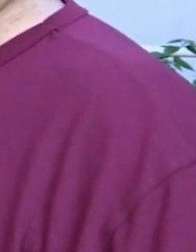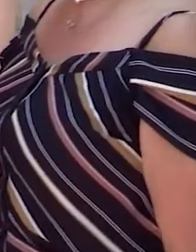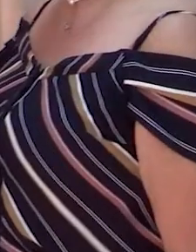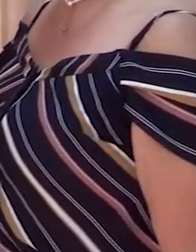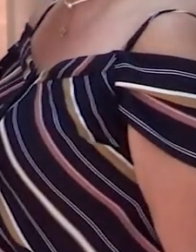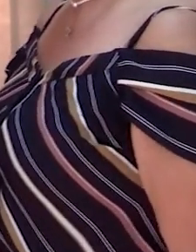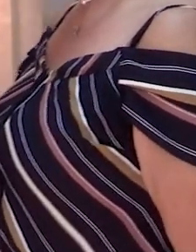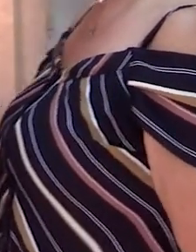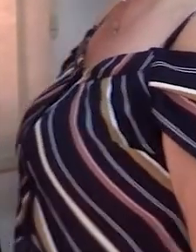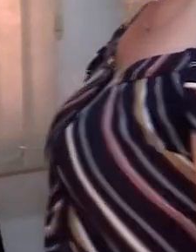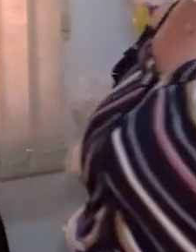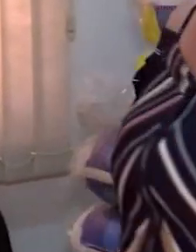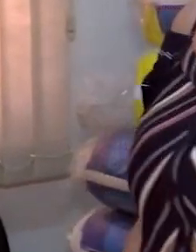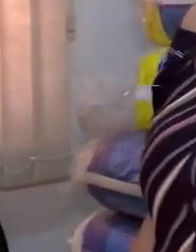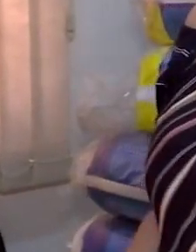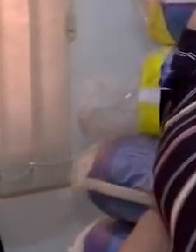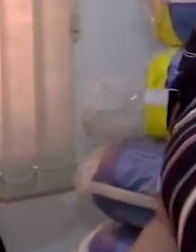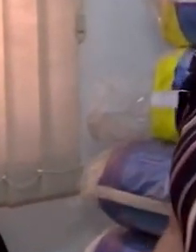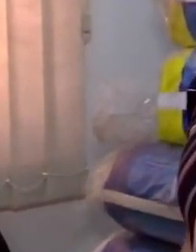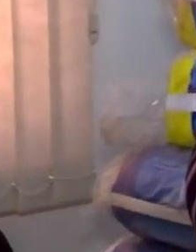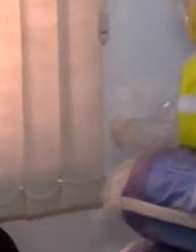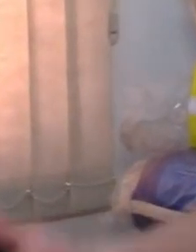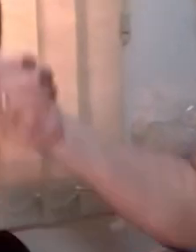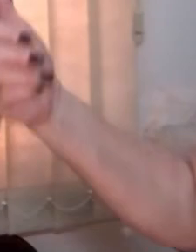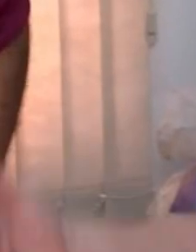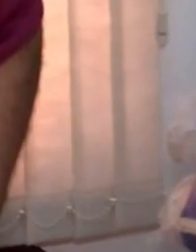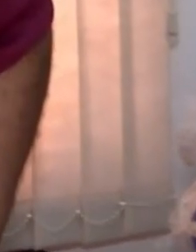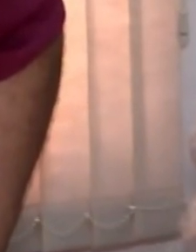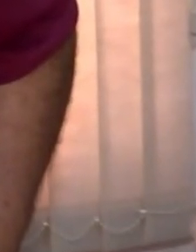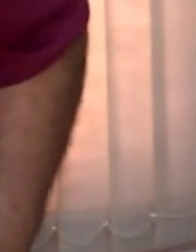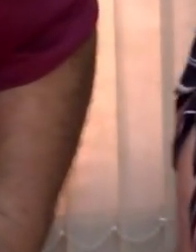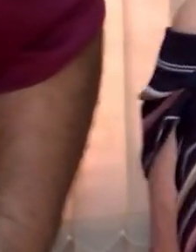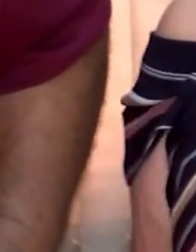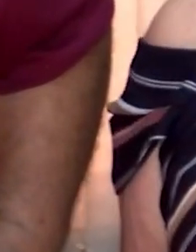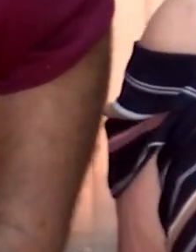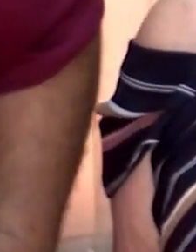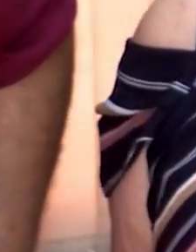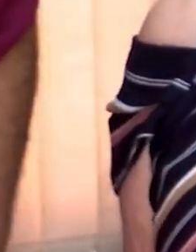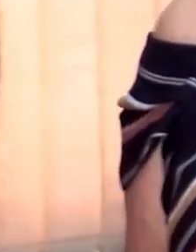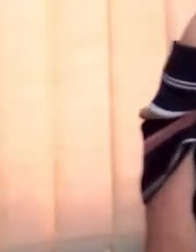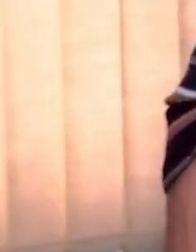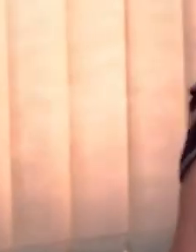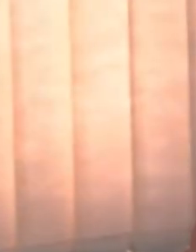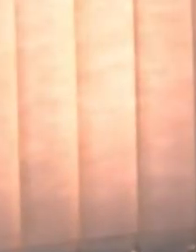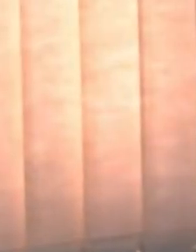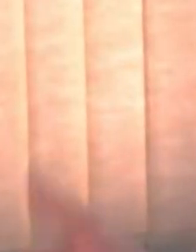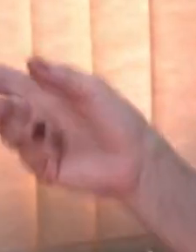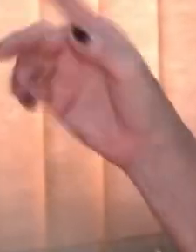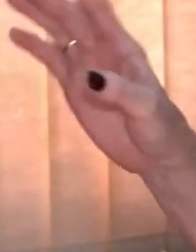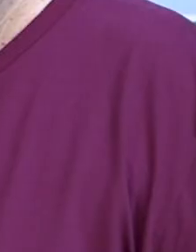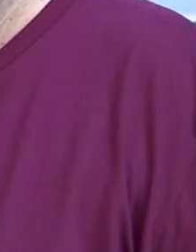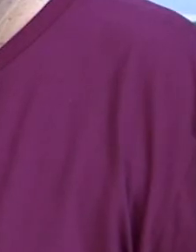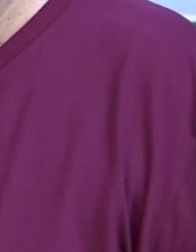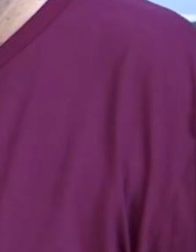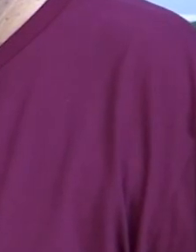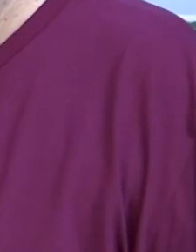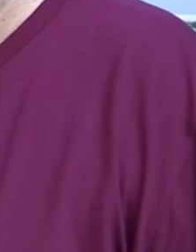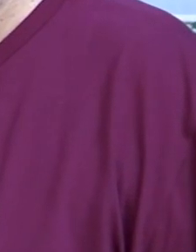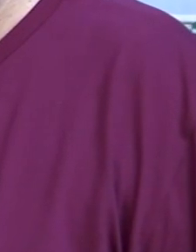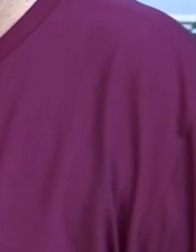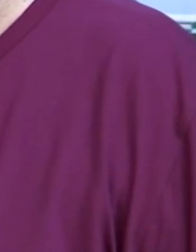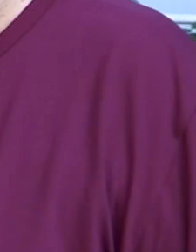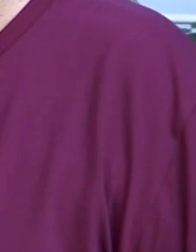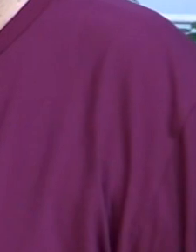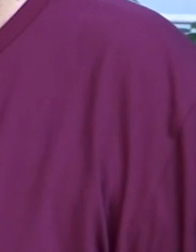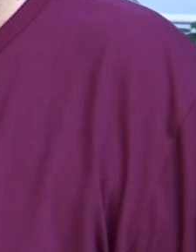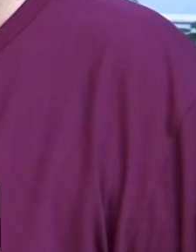Silva, fundadores e líderes de um grupo beneficente chamado SOS Entidades. O SOS é uma